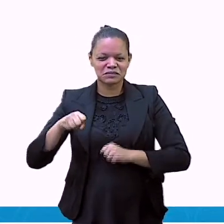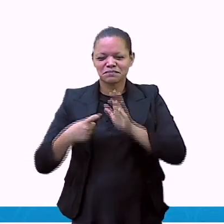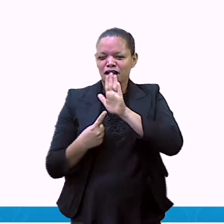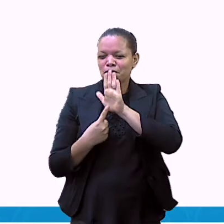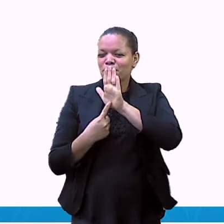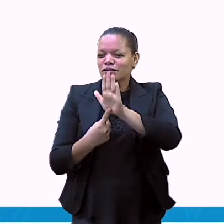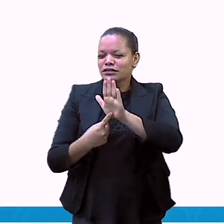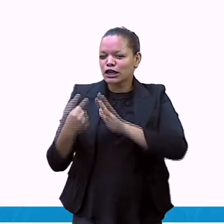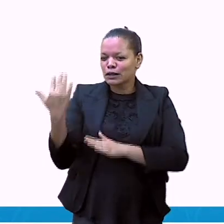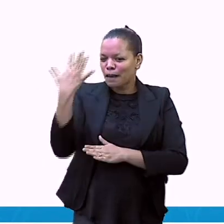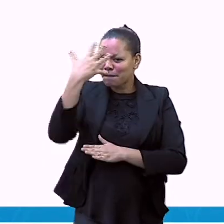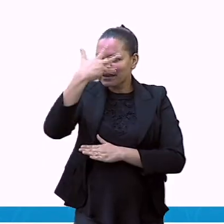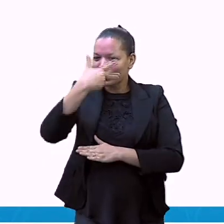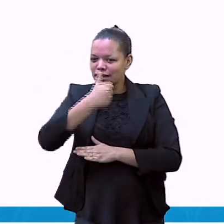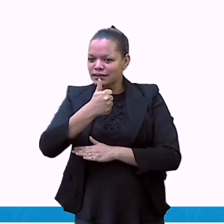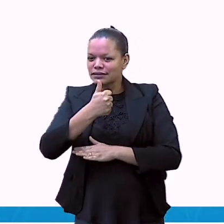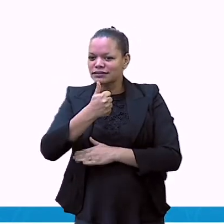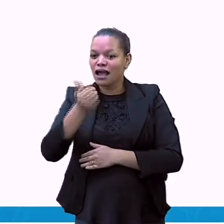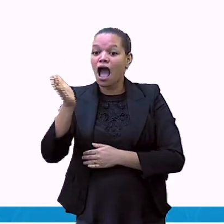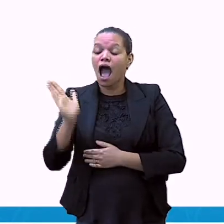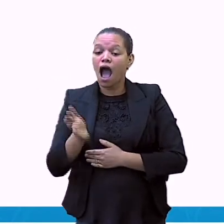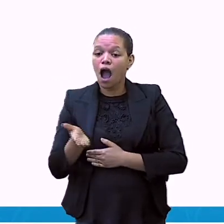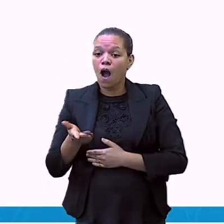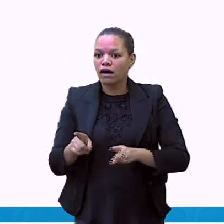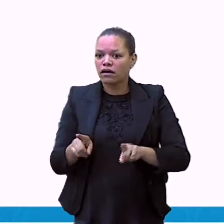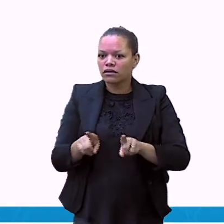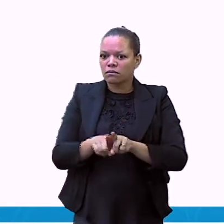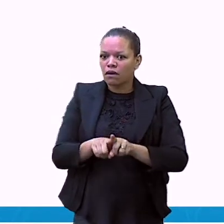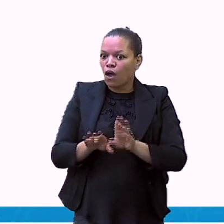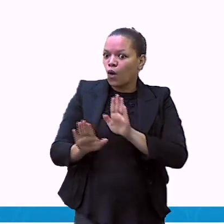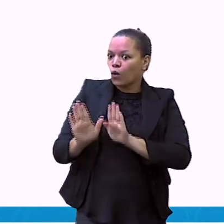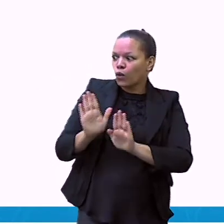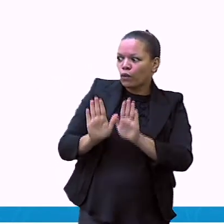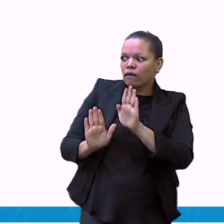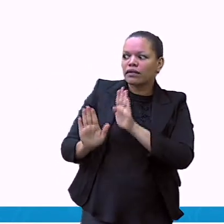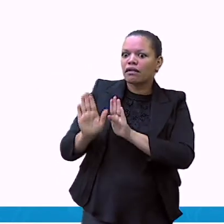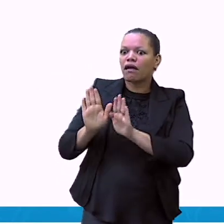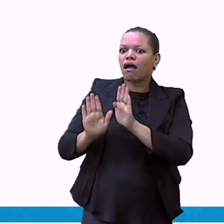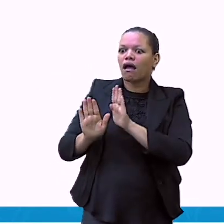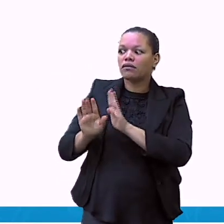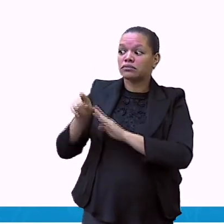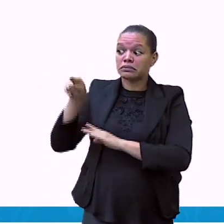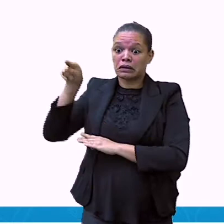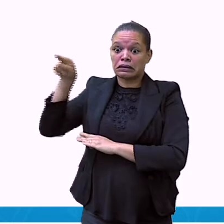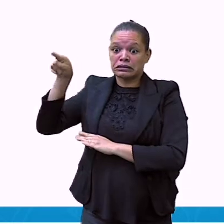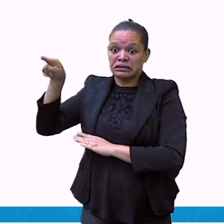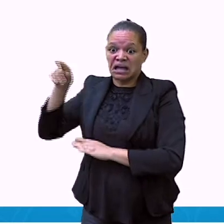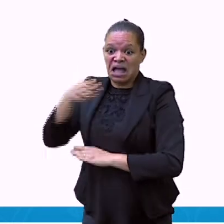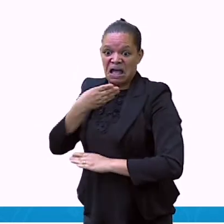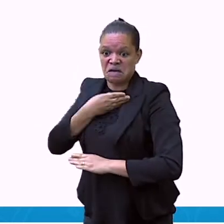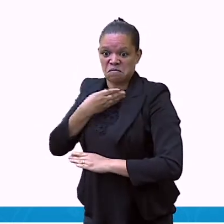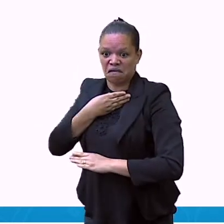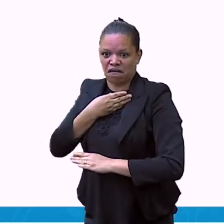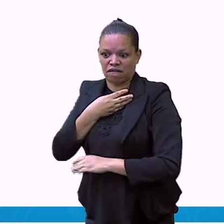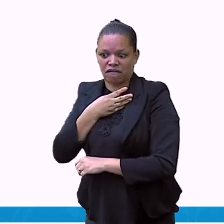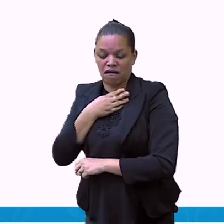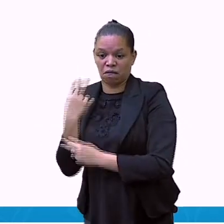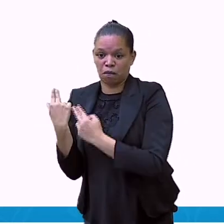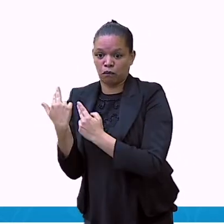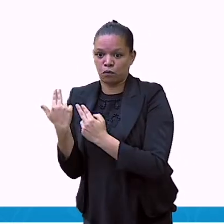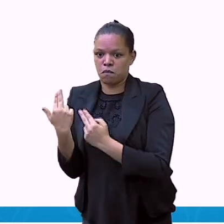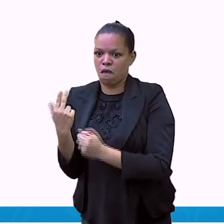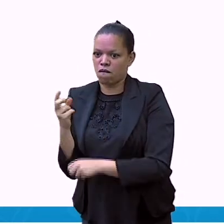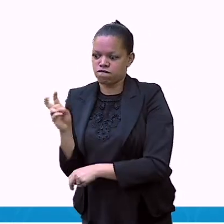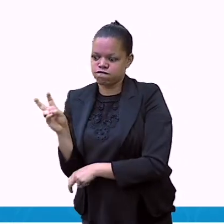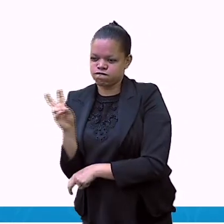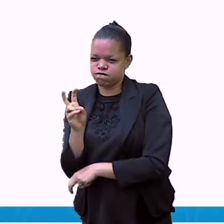do rapaz. Agora nós temos também, cuidado, sua amiga é uma cobra. Não quer